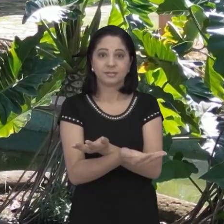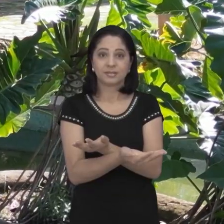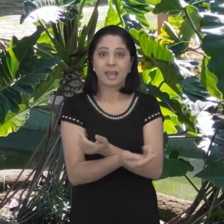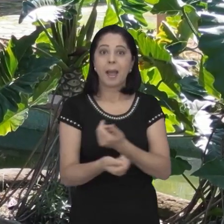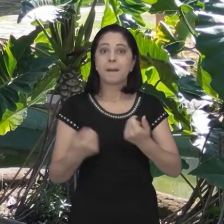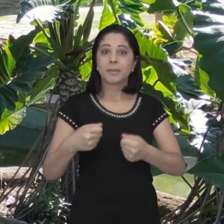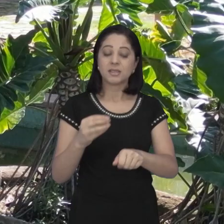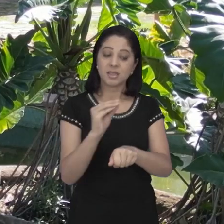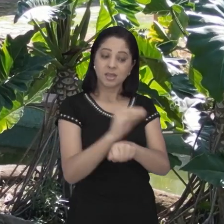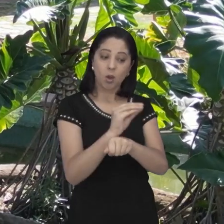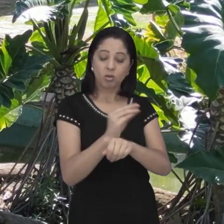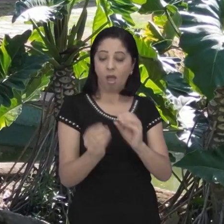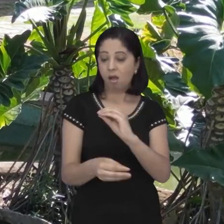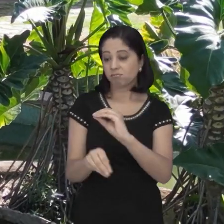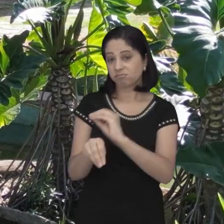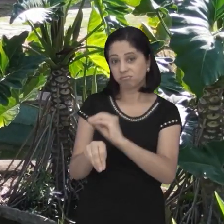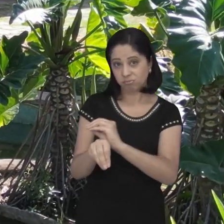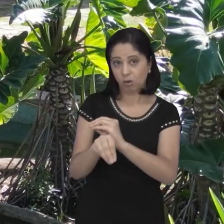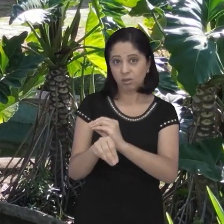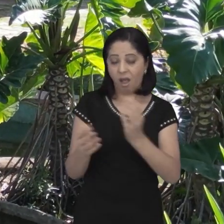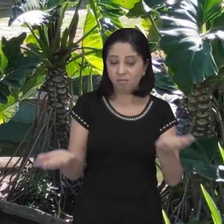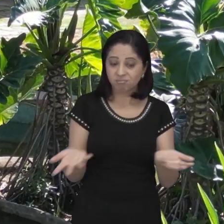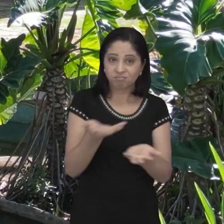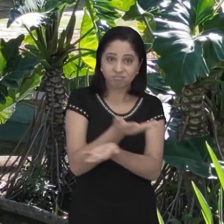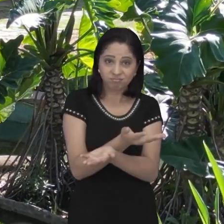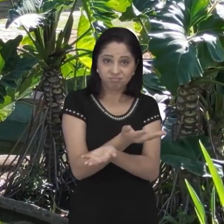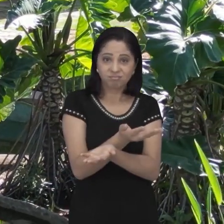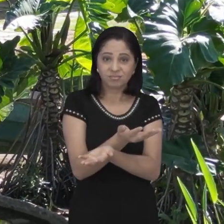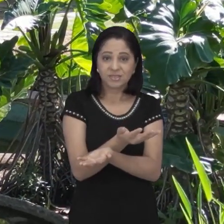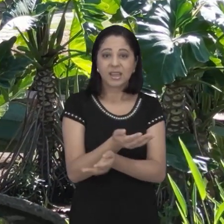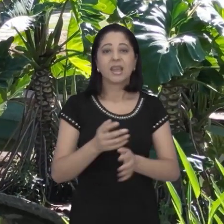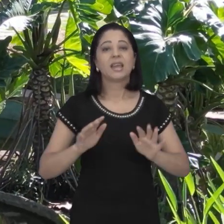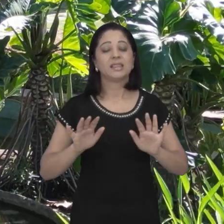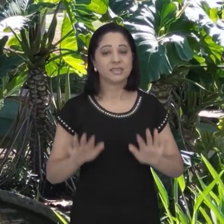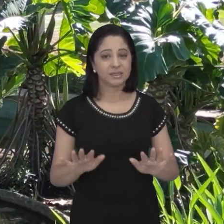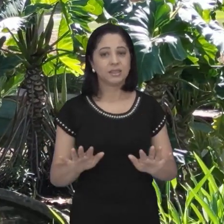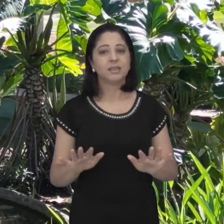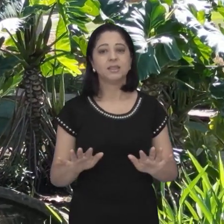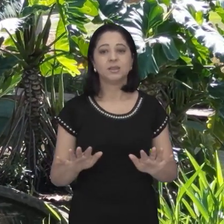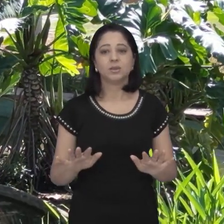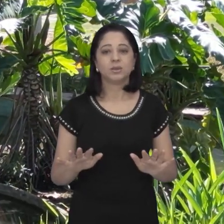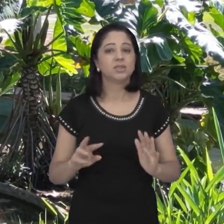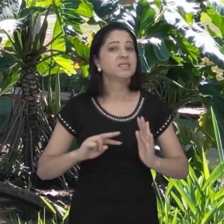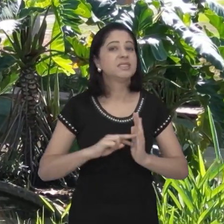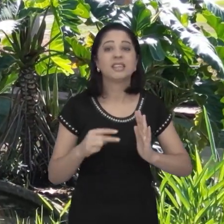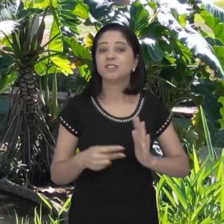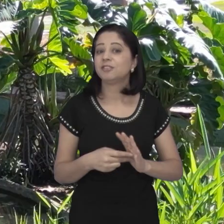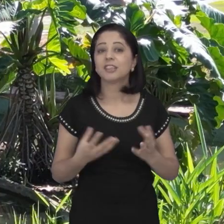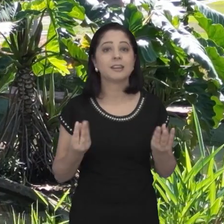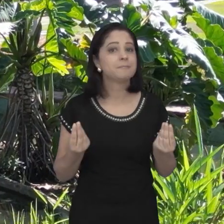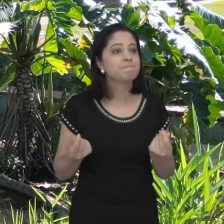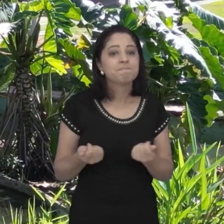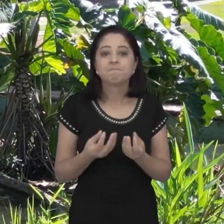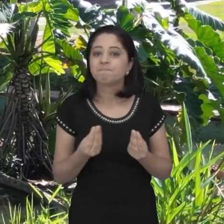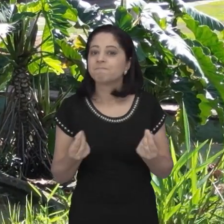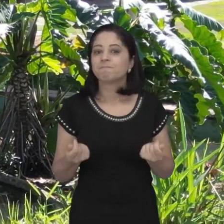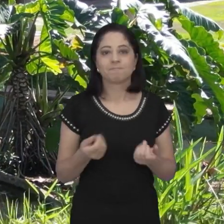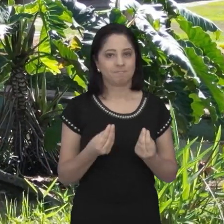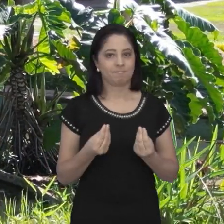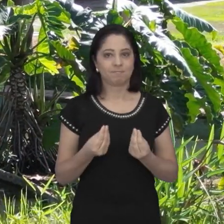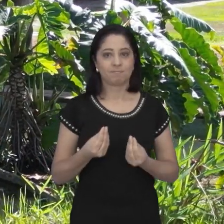O desenho dela é um desenho lindíssimo e muito especial. Eu acho essa casa